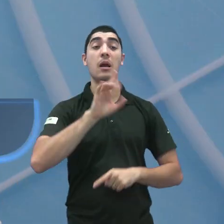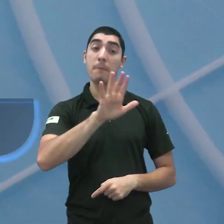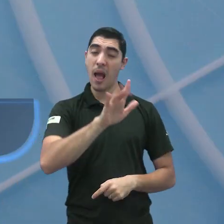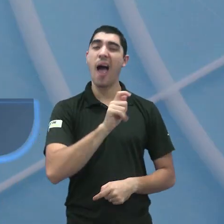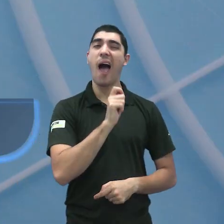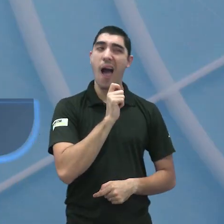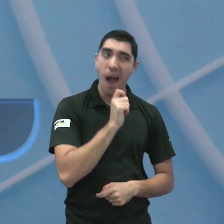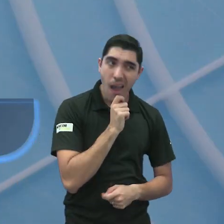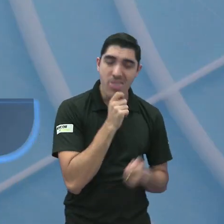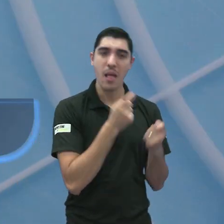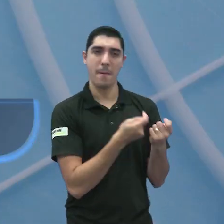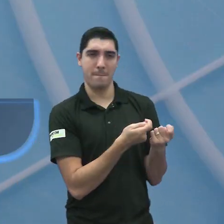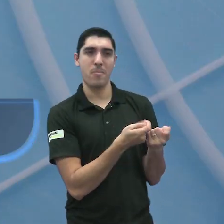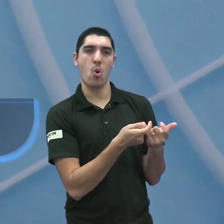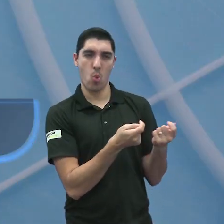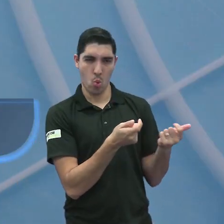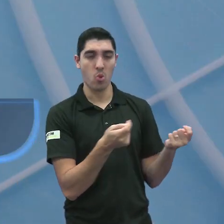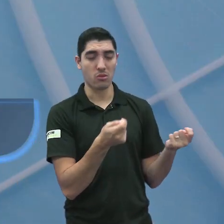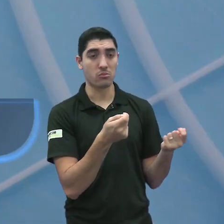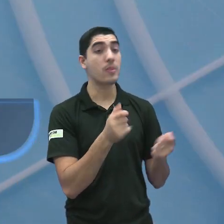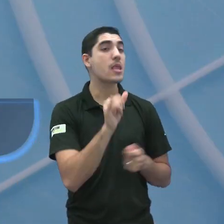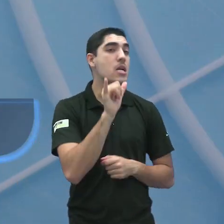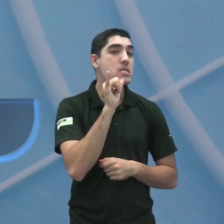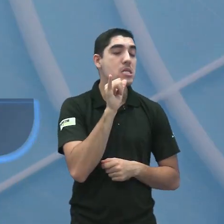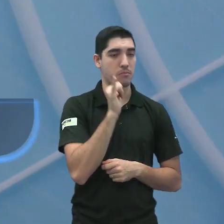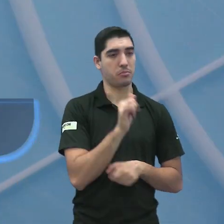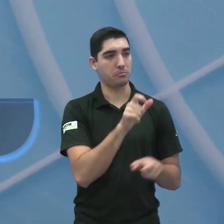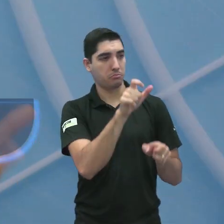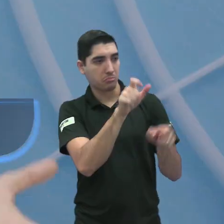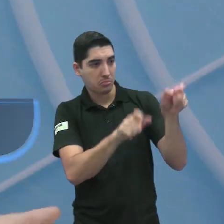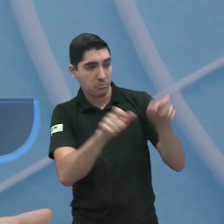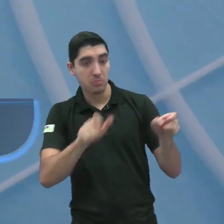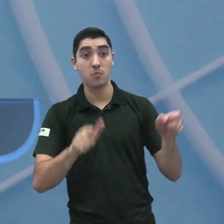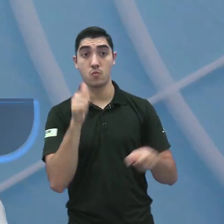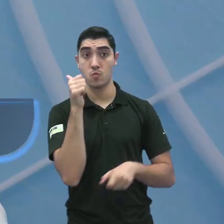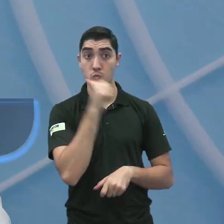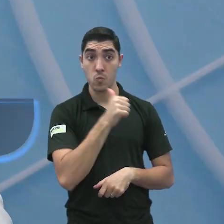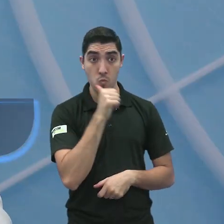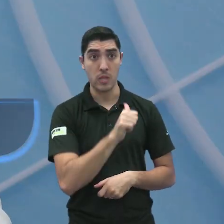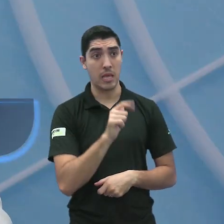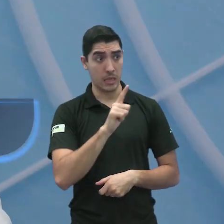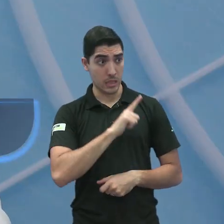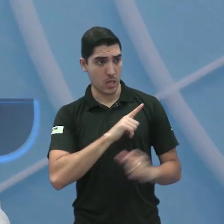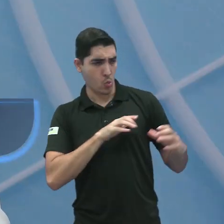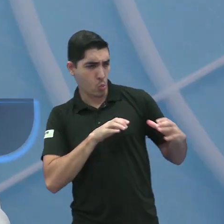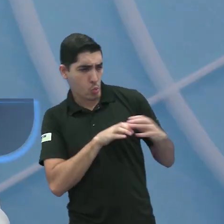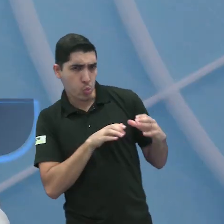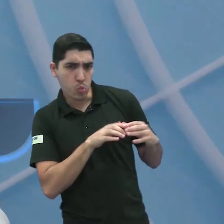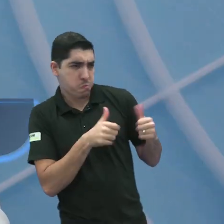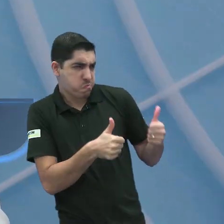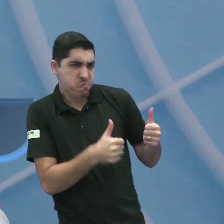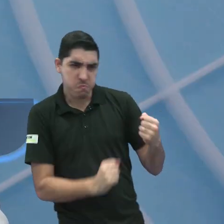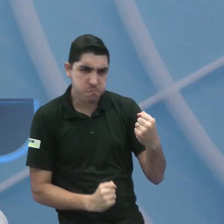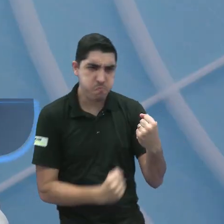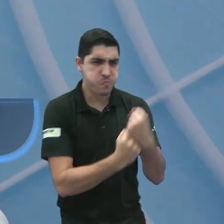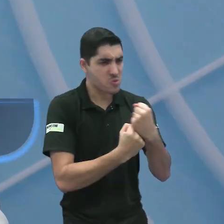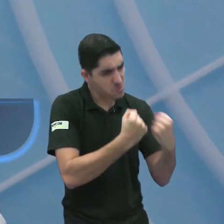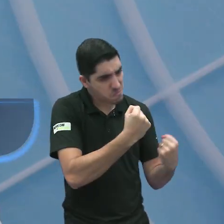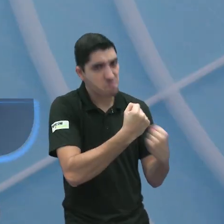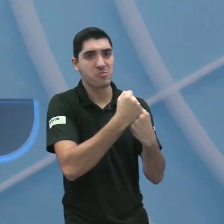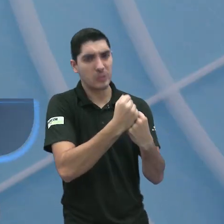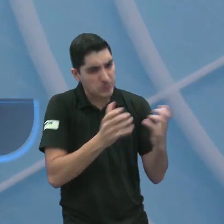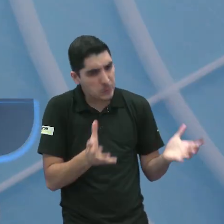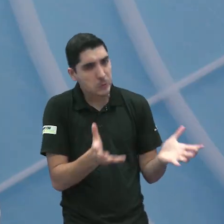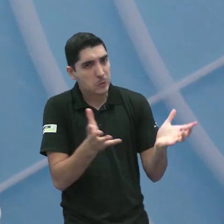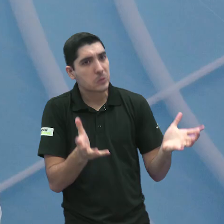E acredito que ter exemplos de mulheres em todas essas áreas vai apoiar e ajudar outras mulheres a também se